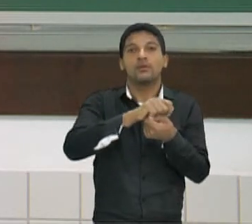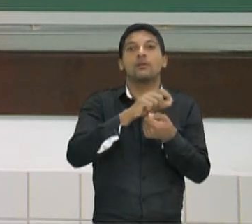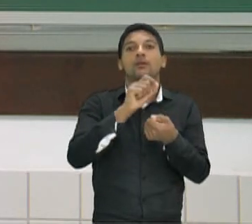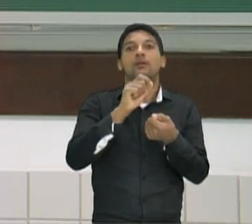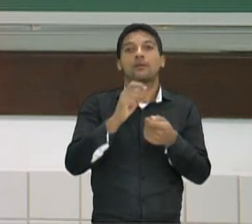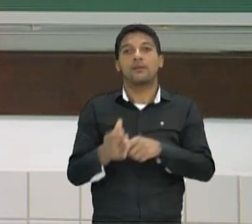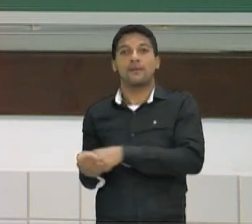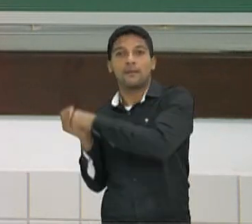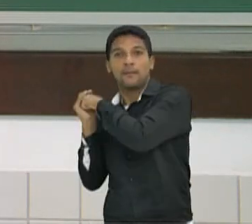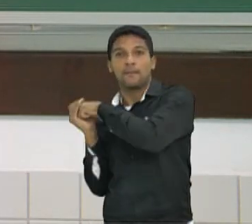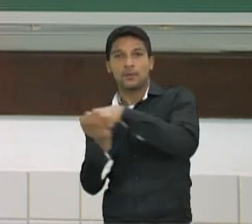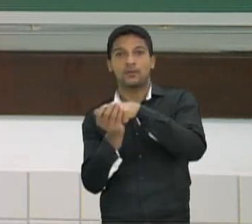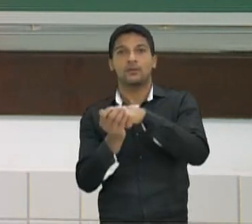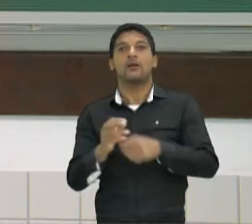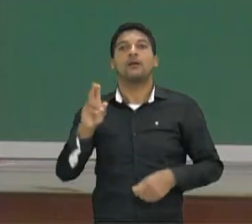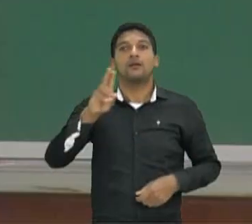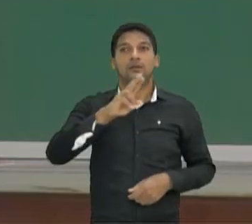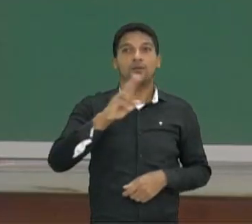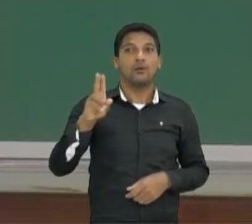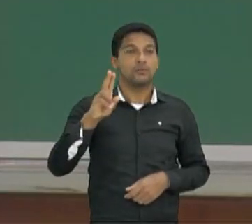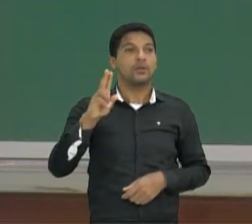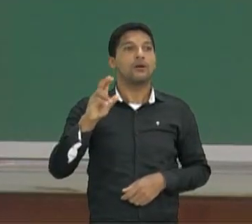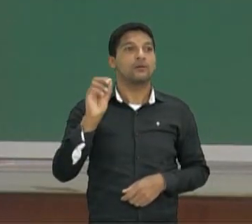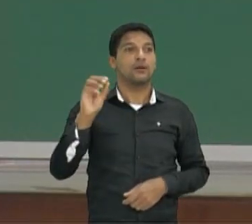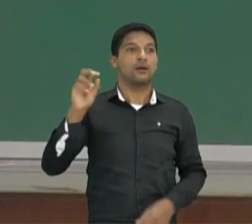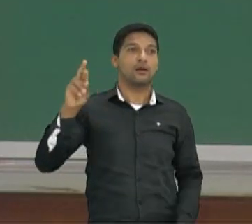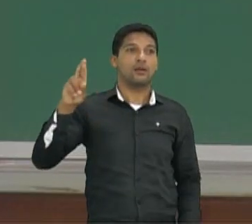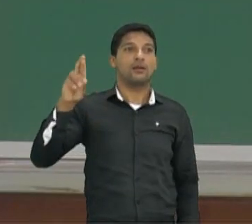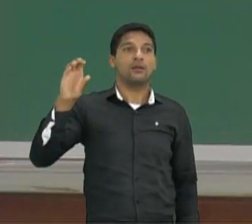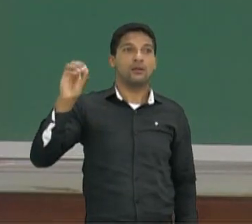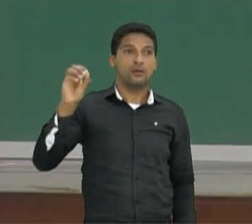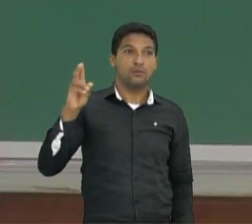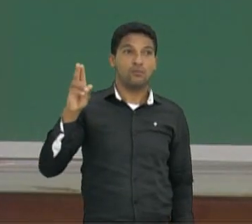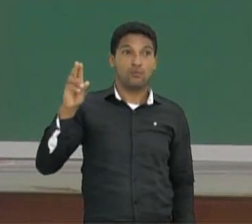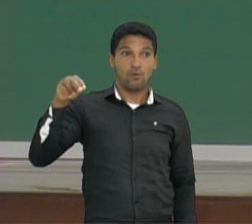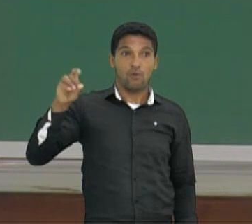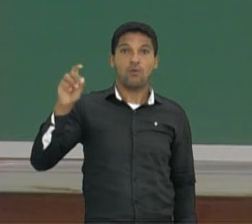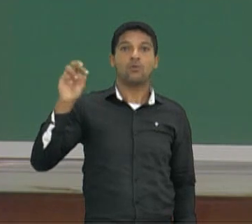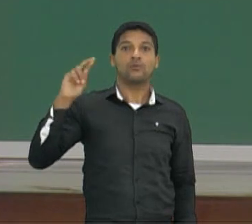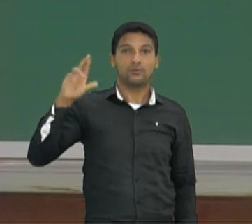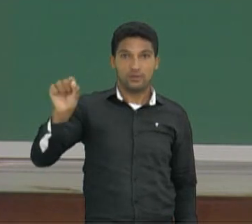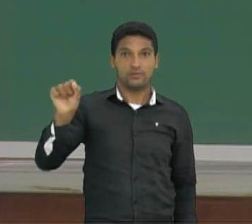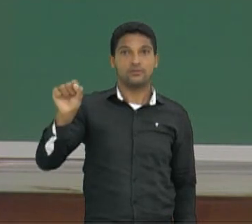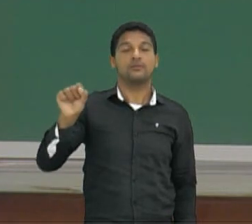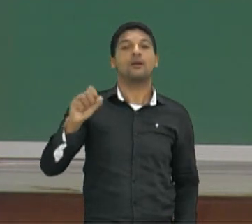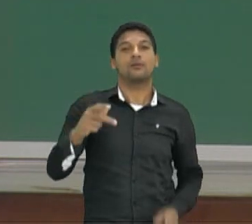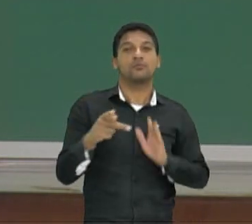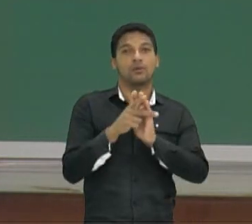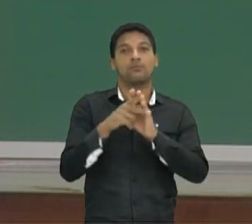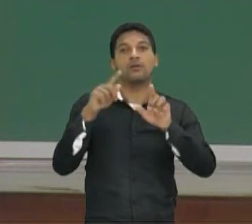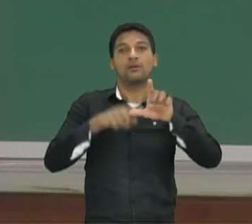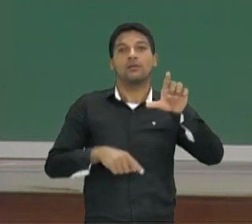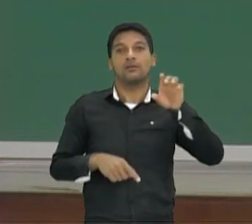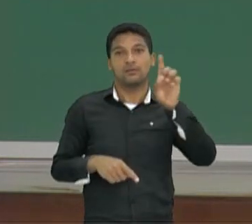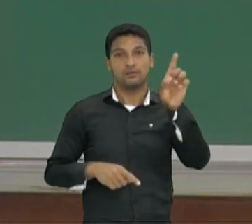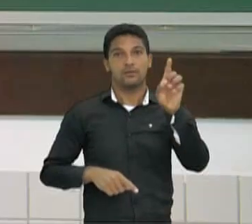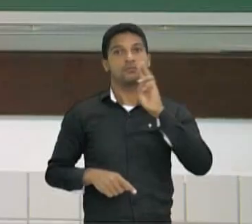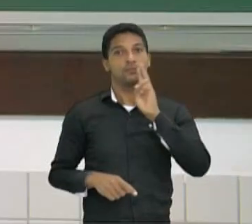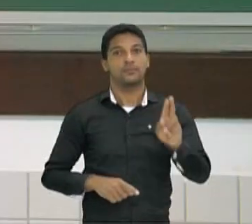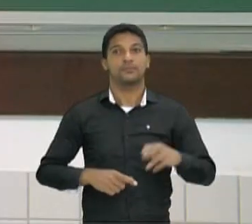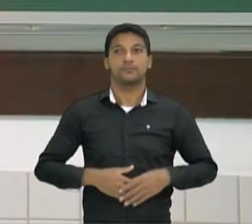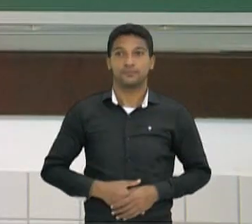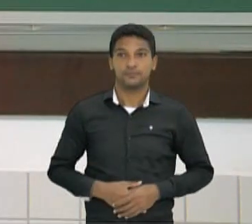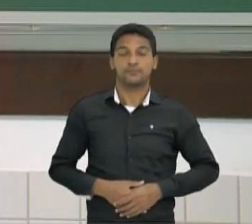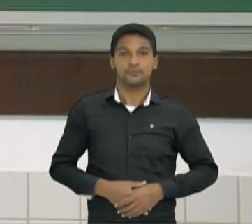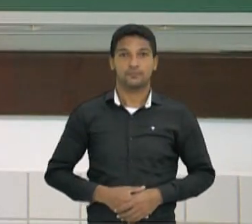inglês chamado Roaders, né, que acredita ter sido a inspiração para a criação do beisebol. Então, como que é o campo de beisebol? Então, o